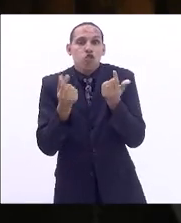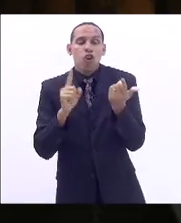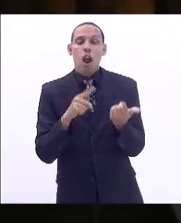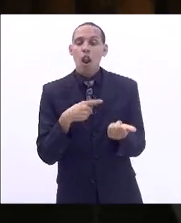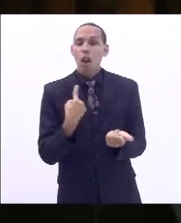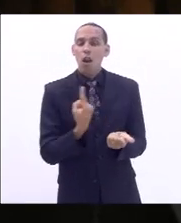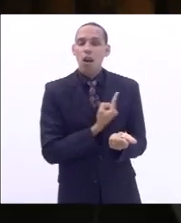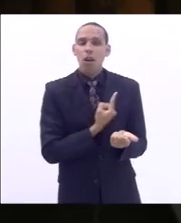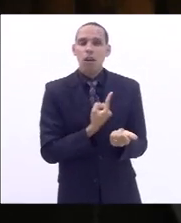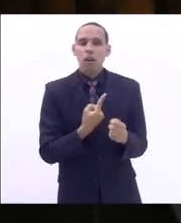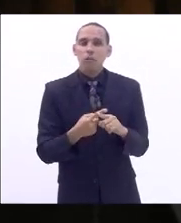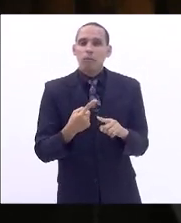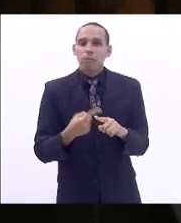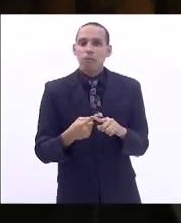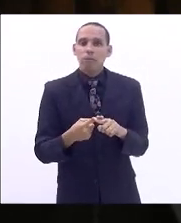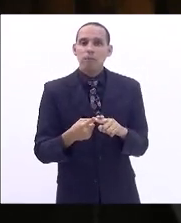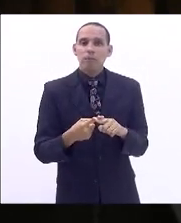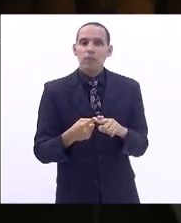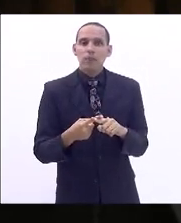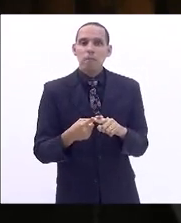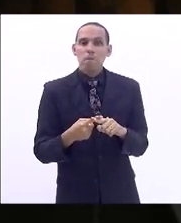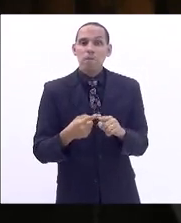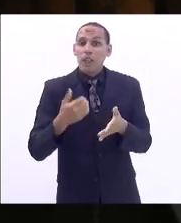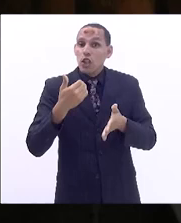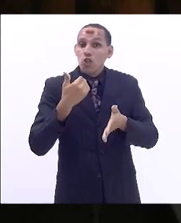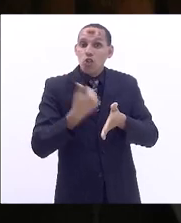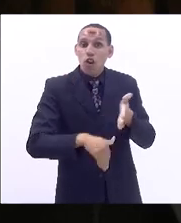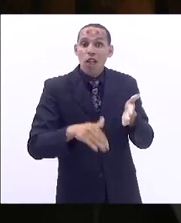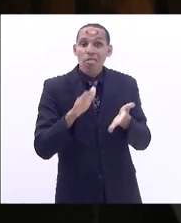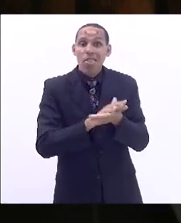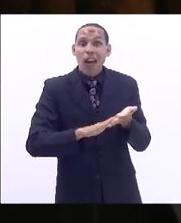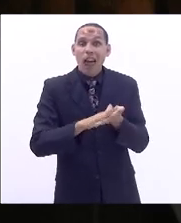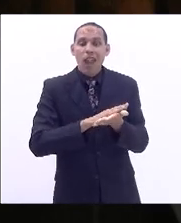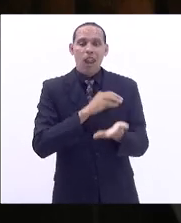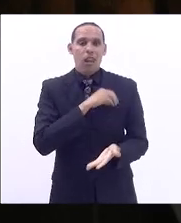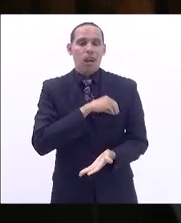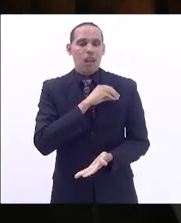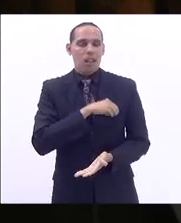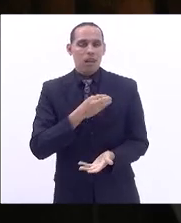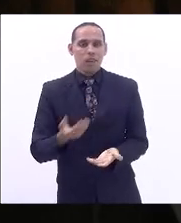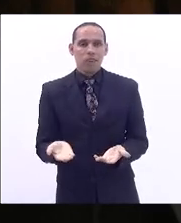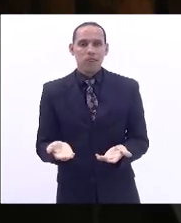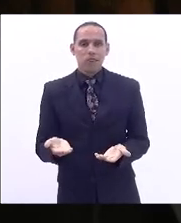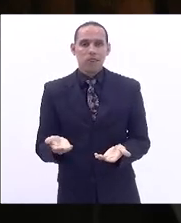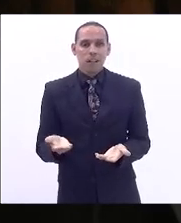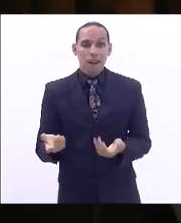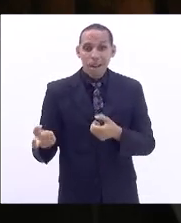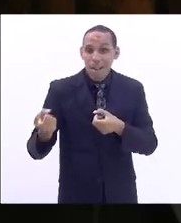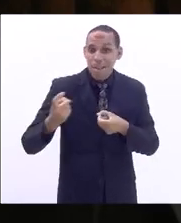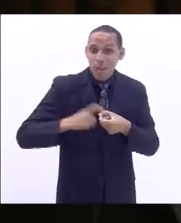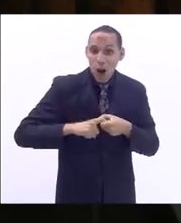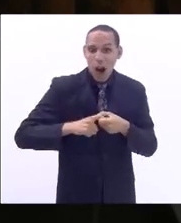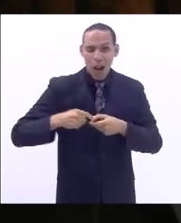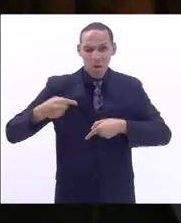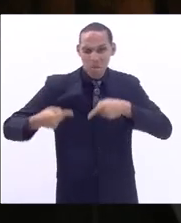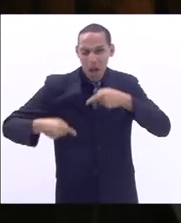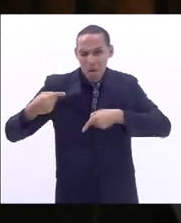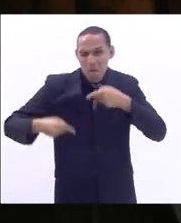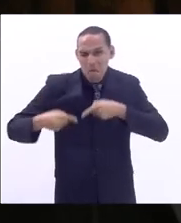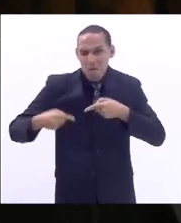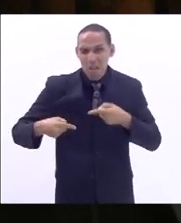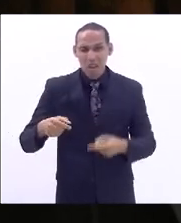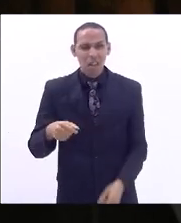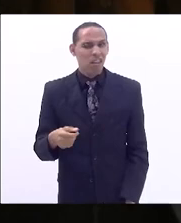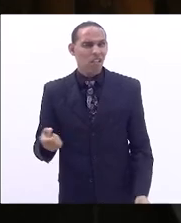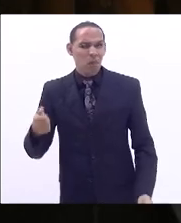porque não foi descontada nem um dia o seu salário agora voltar para fazer polêmica barata